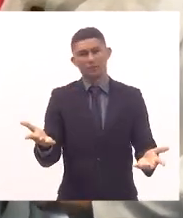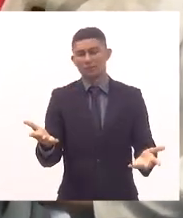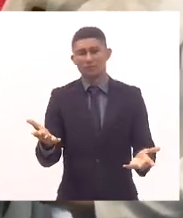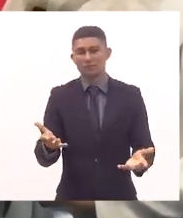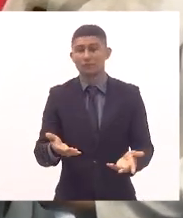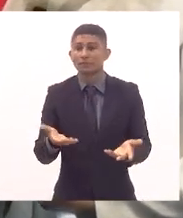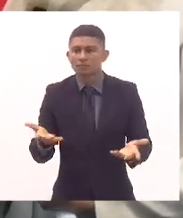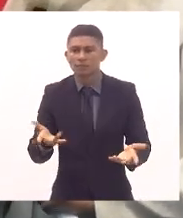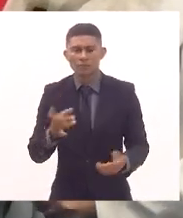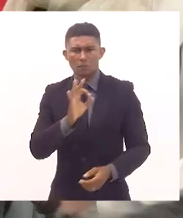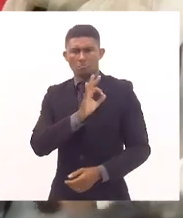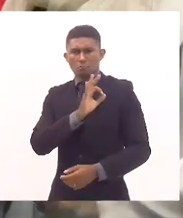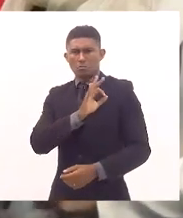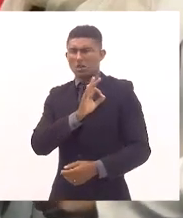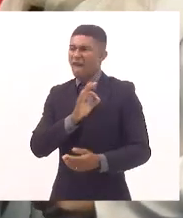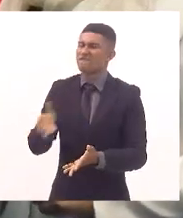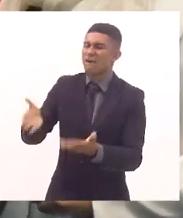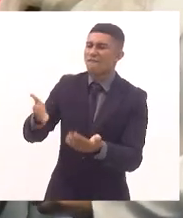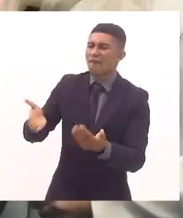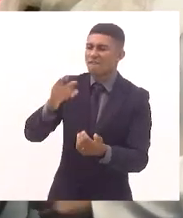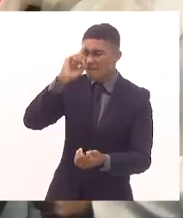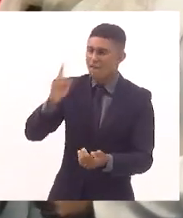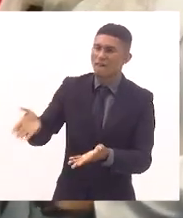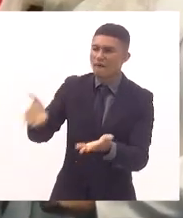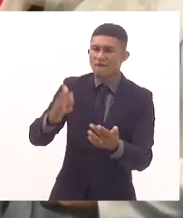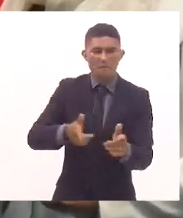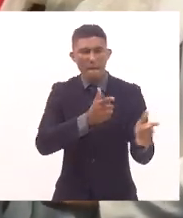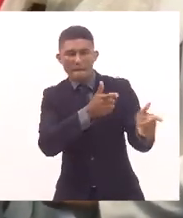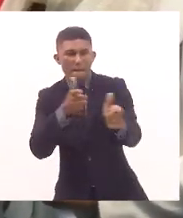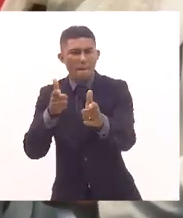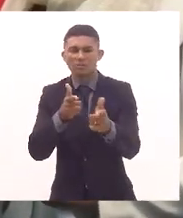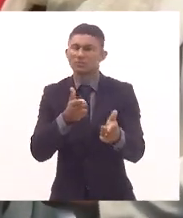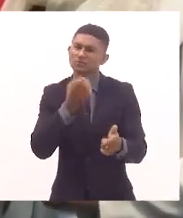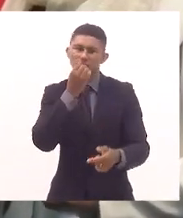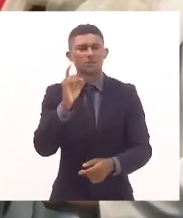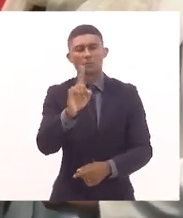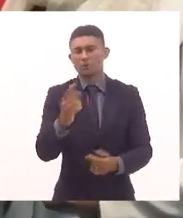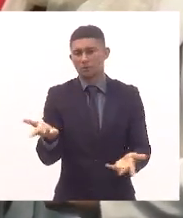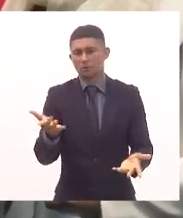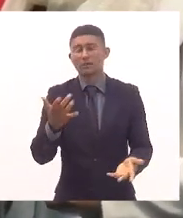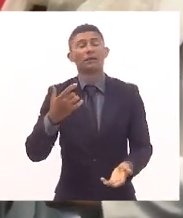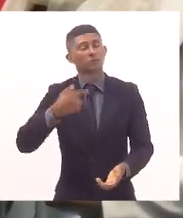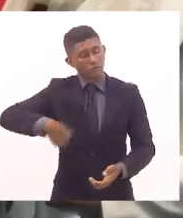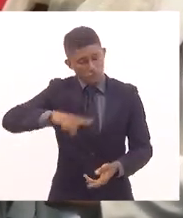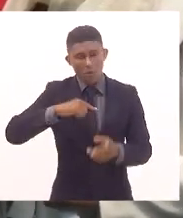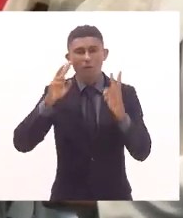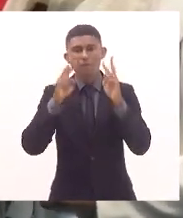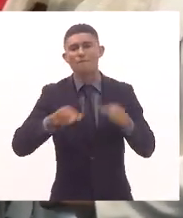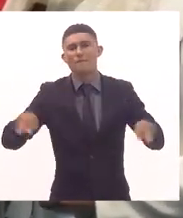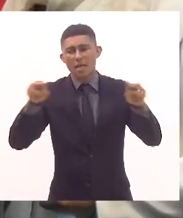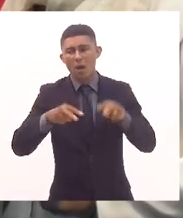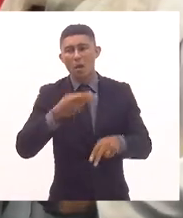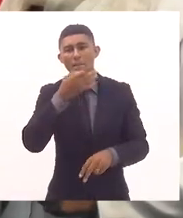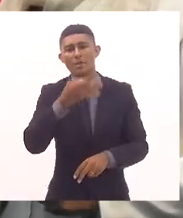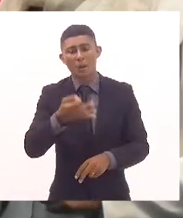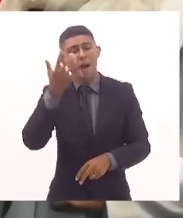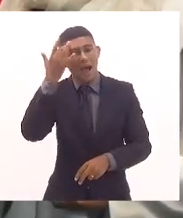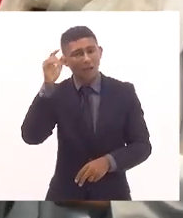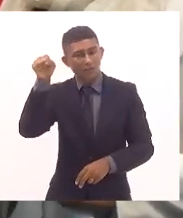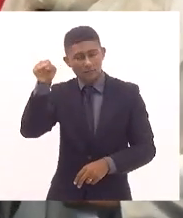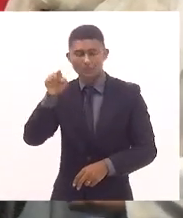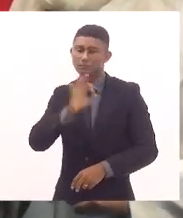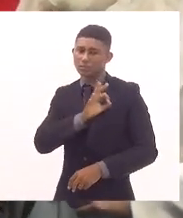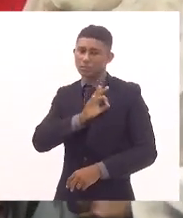confronto, sem deixar claro a circunstância, é algo que, na nossa avaliação, coloca a vida do policial